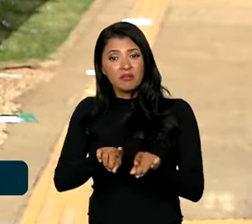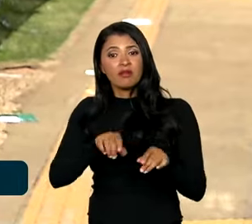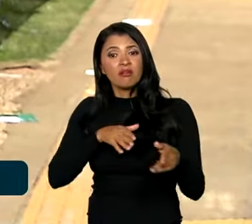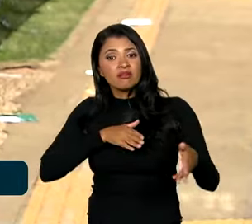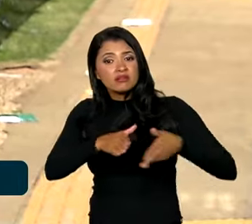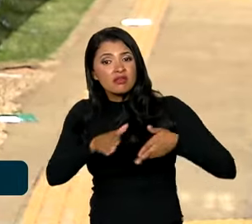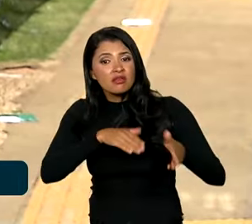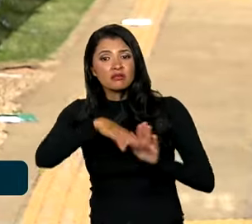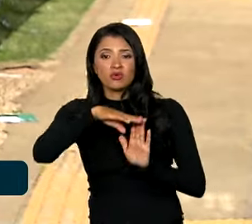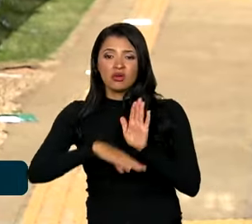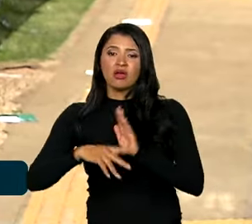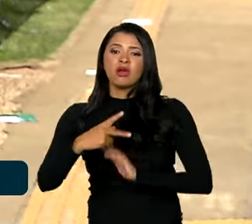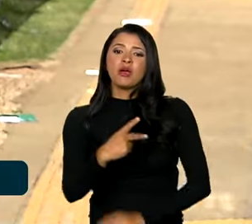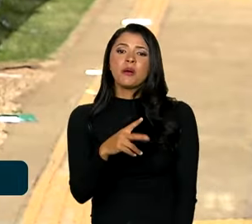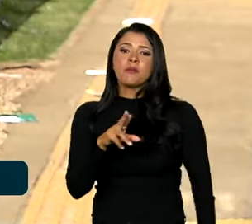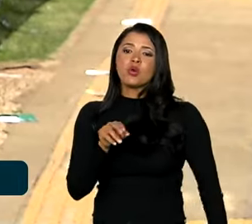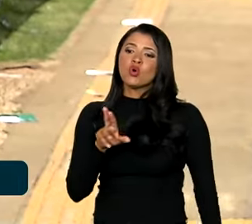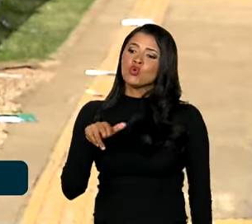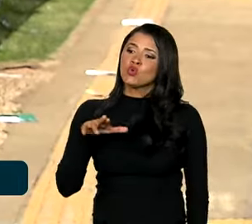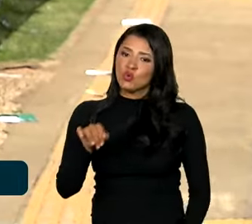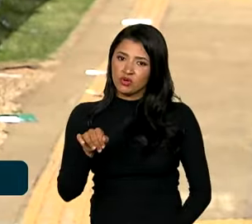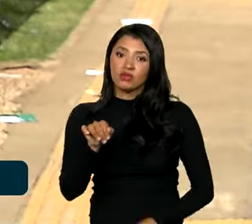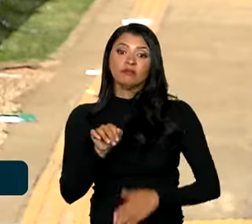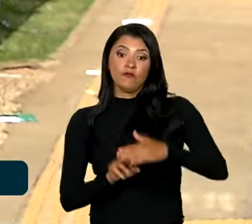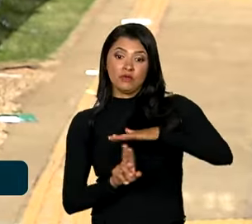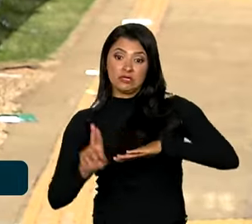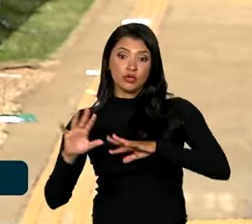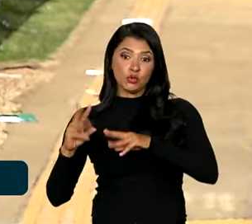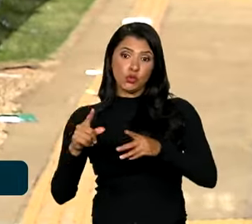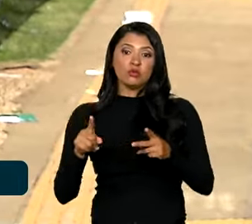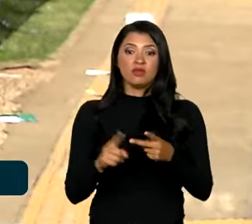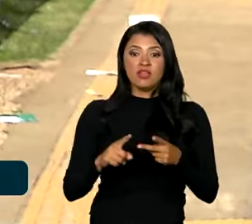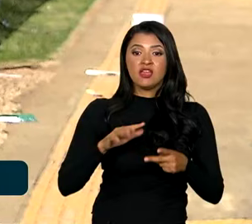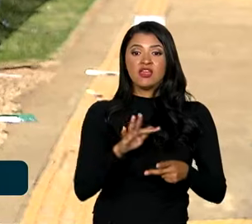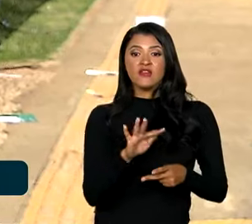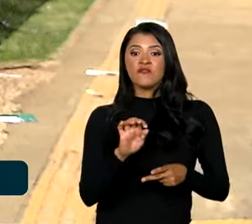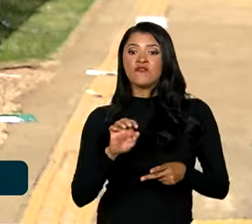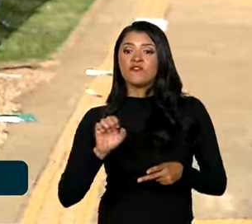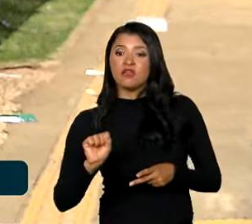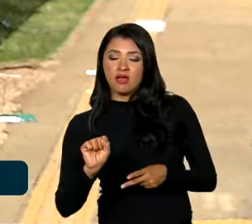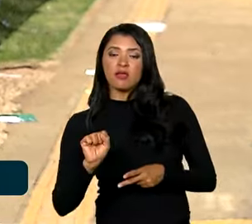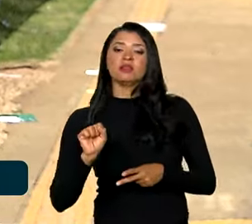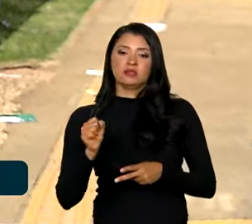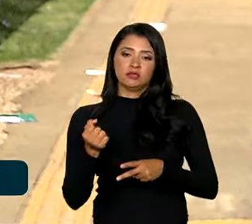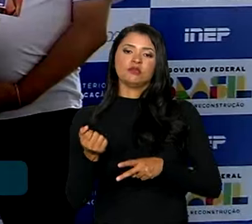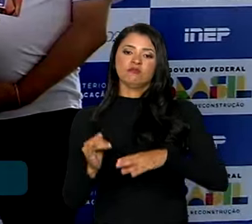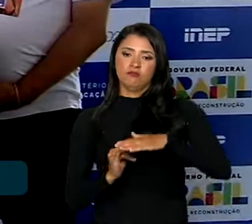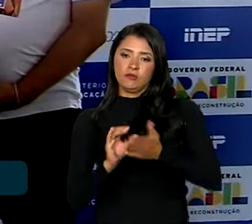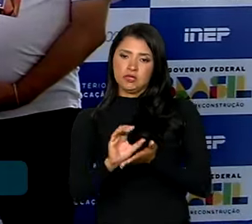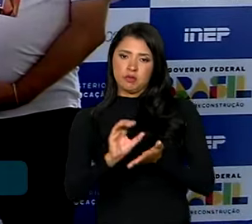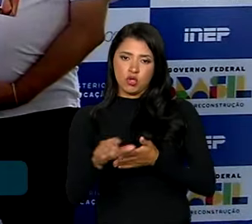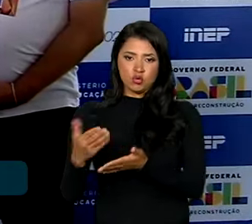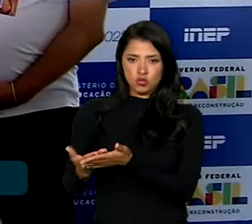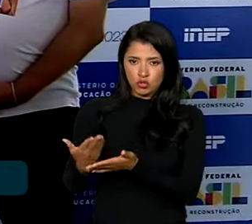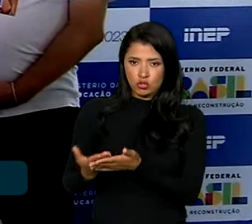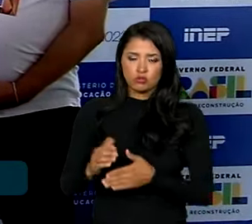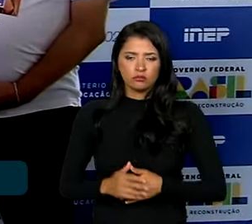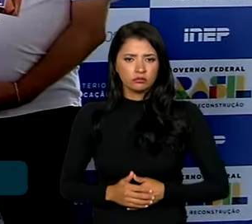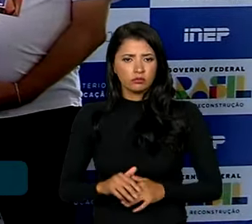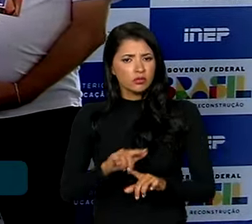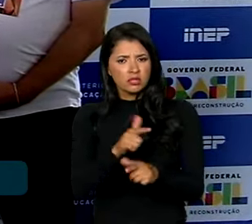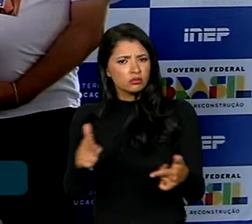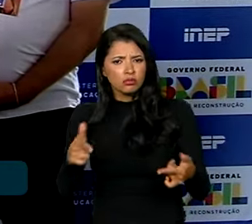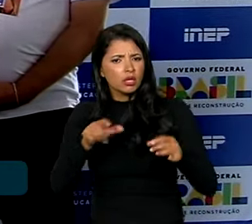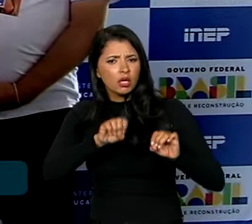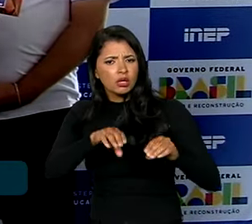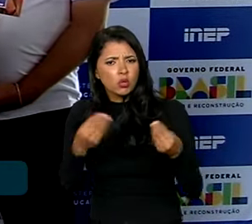programas como ProUni o programa Universidade para Todos e o fiéis o fundo de financiamento estudantil sem educação esse país